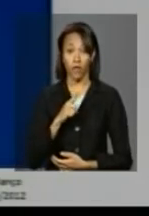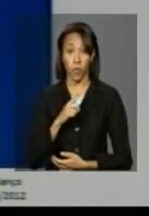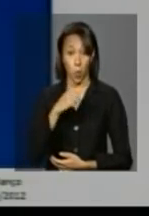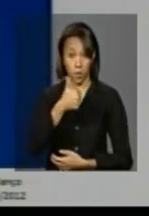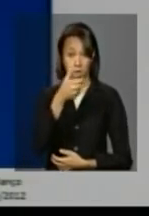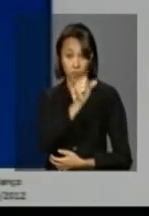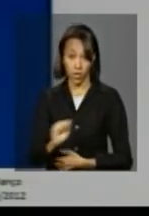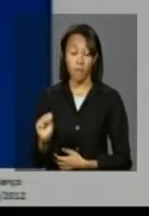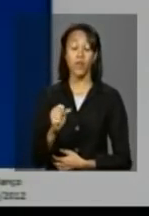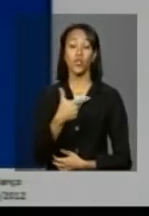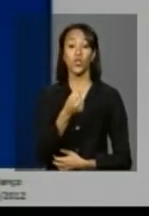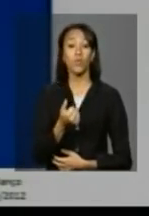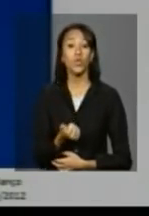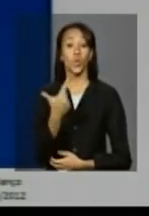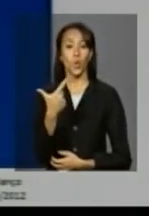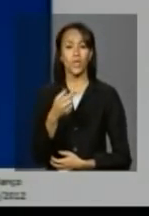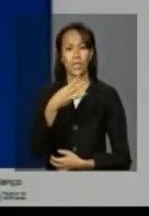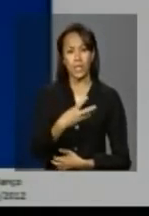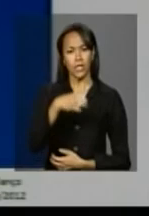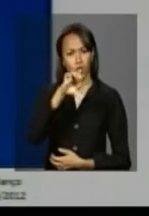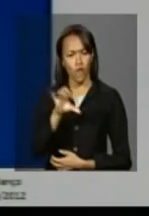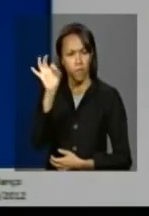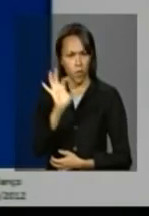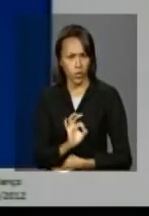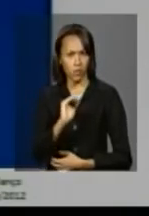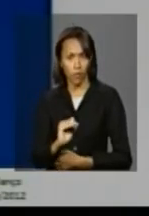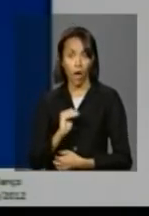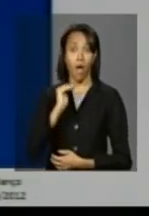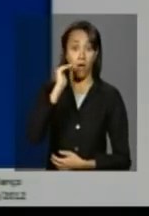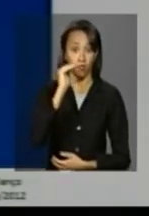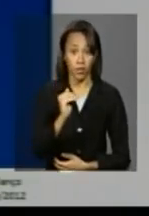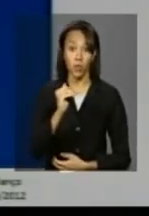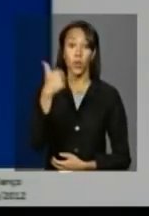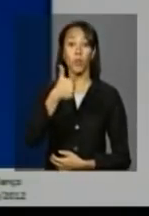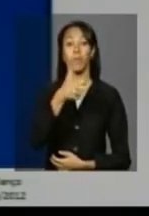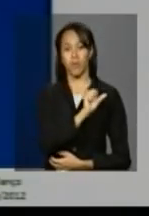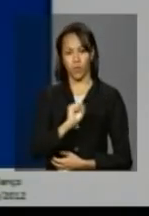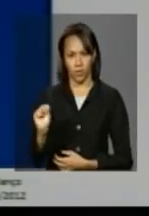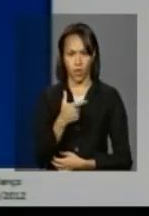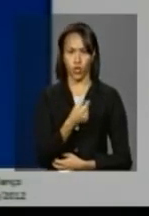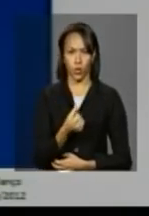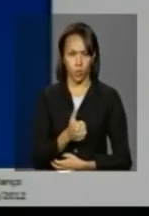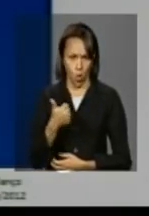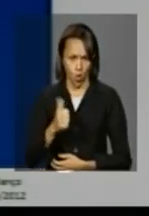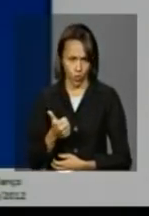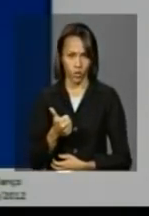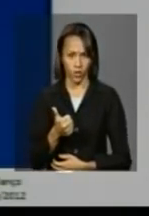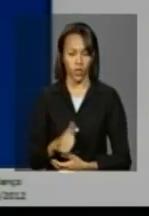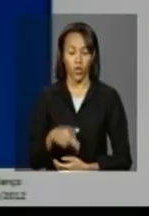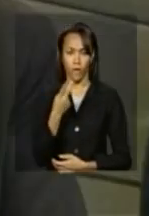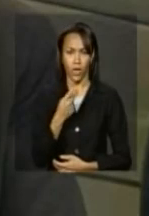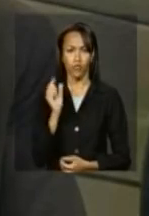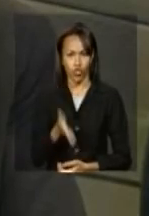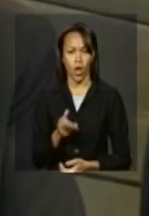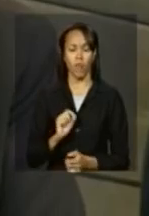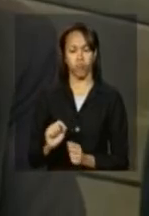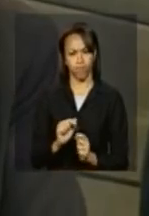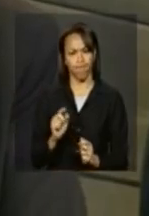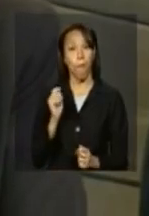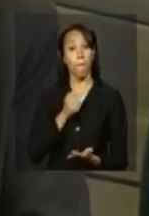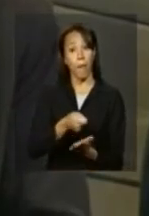primeiro semestre de 2012 é 39% superior ao primeiro semestre de 2011. Estou falando aqui execução, portanto, estou falando